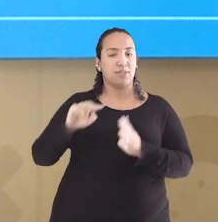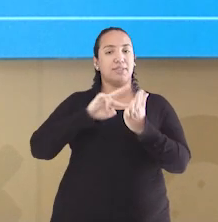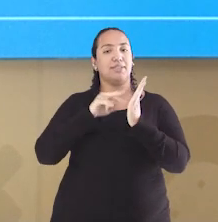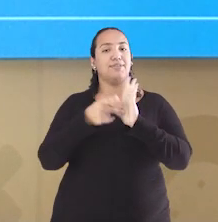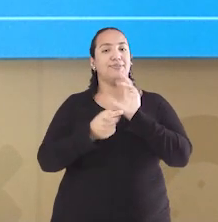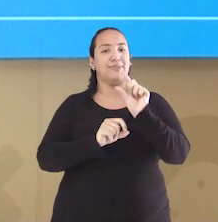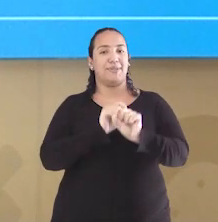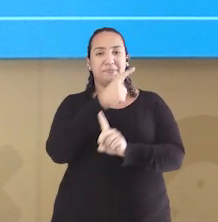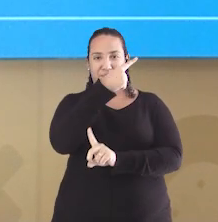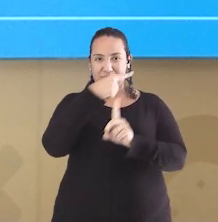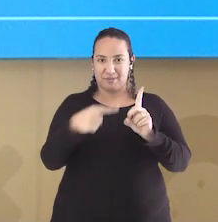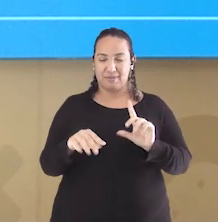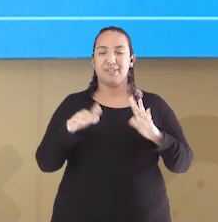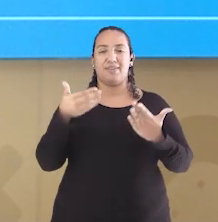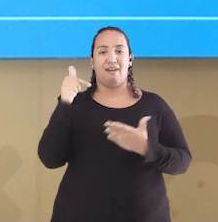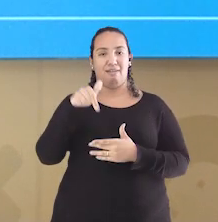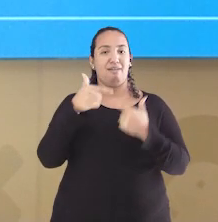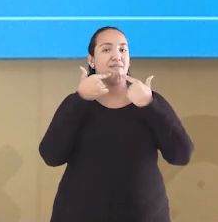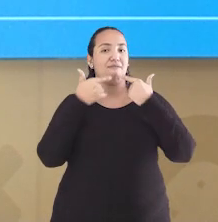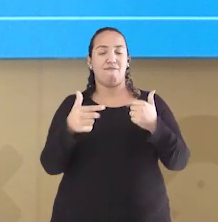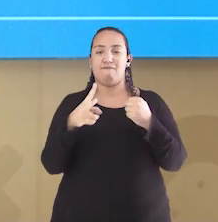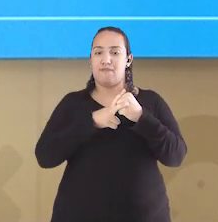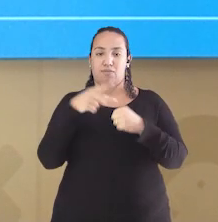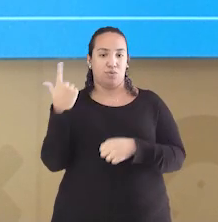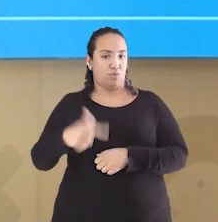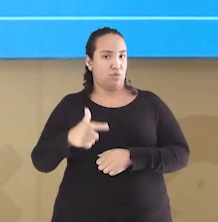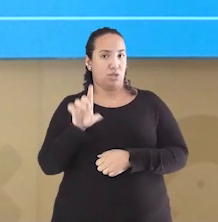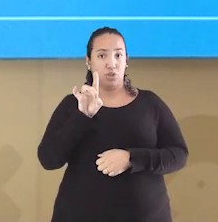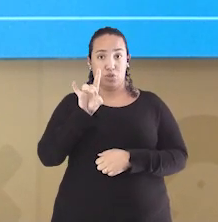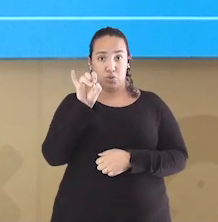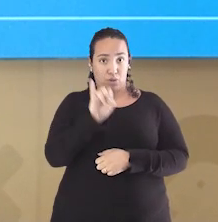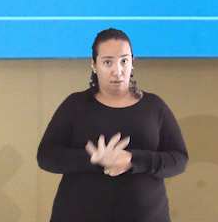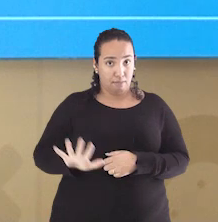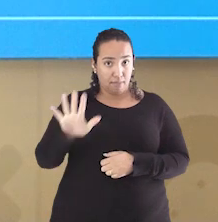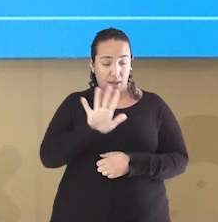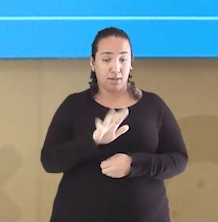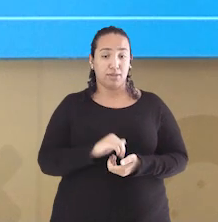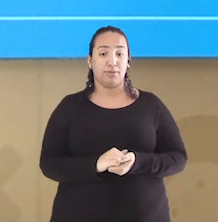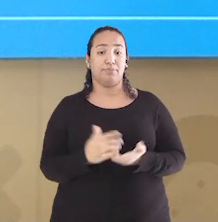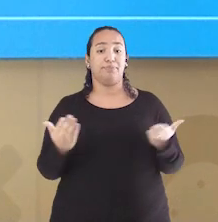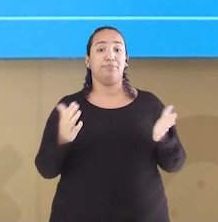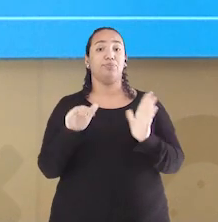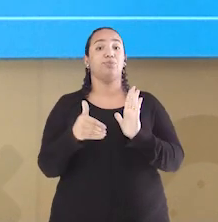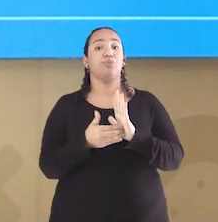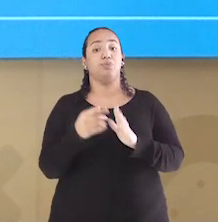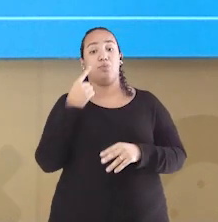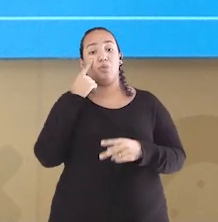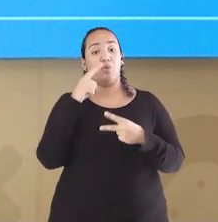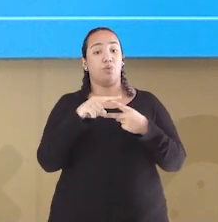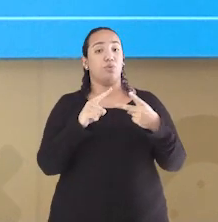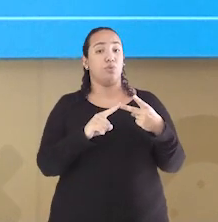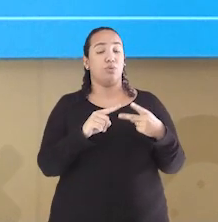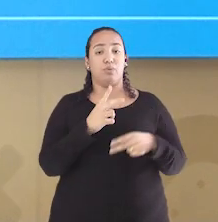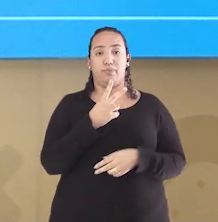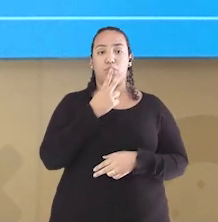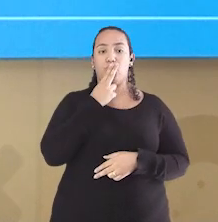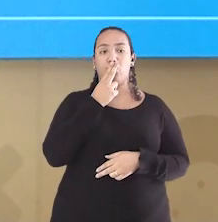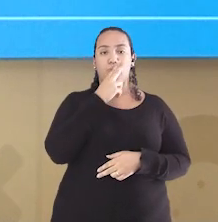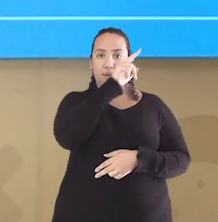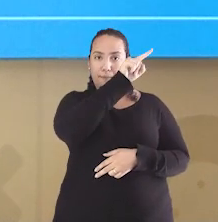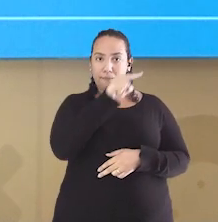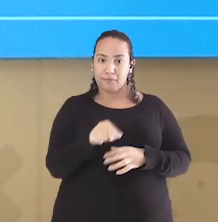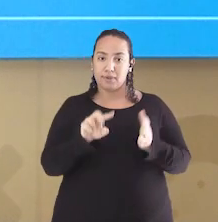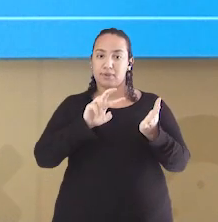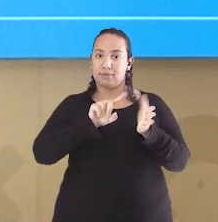atravessando. Aqui é somente a linguagem não verbal, só imagens. E aqui temos os dois, o cigarro com a